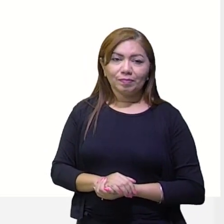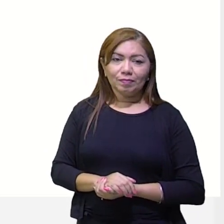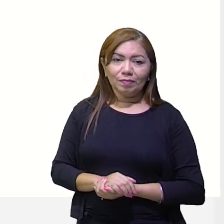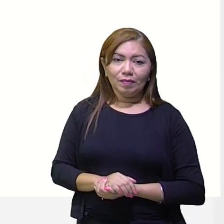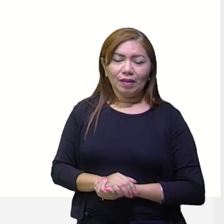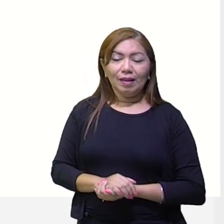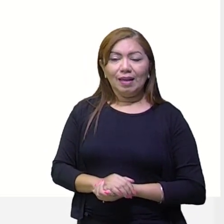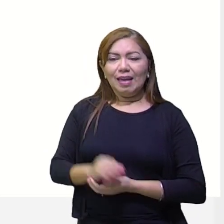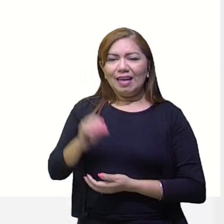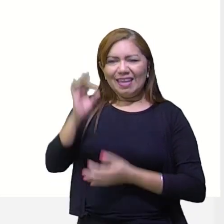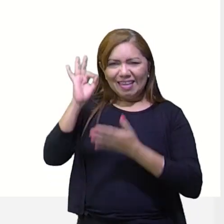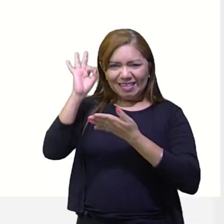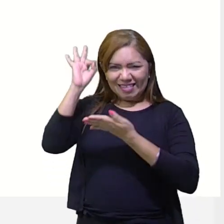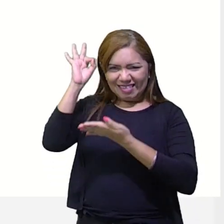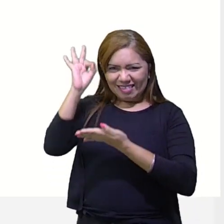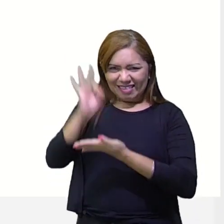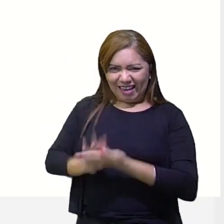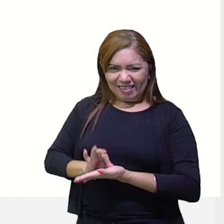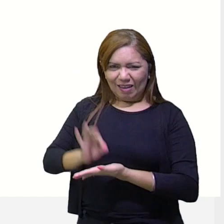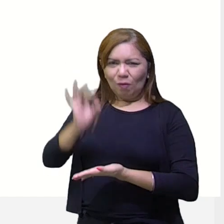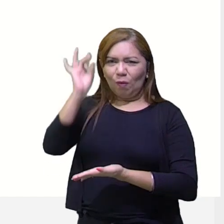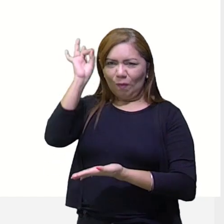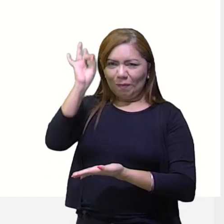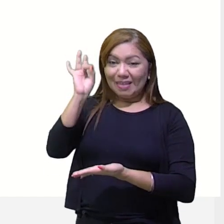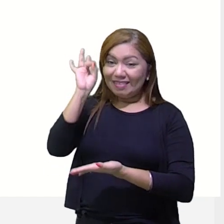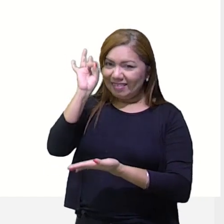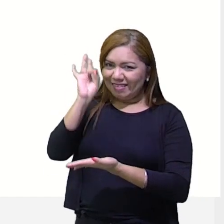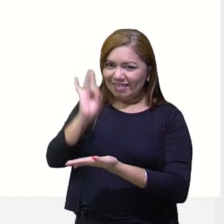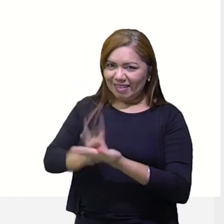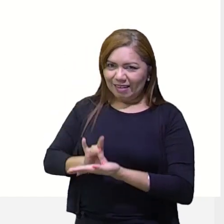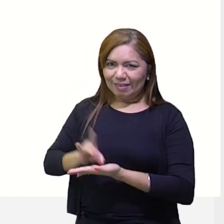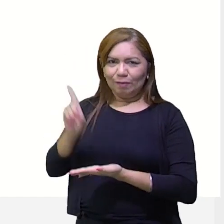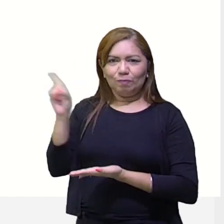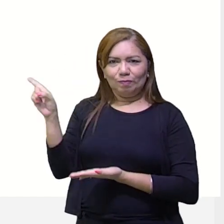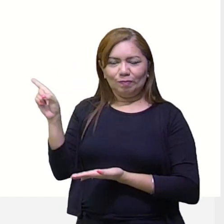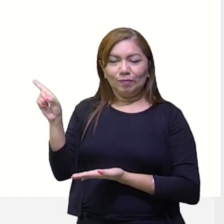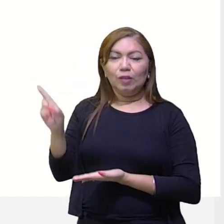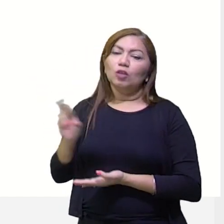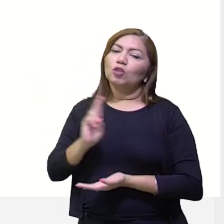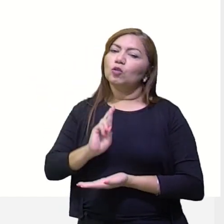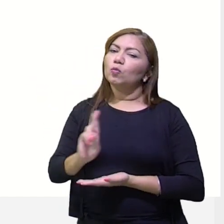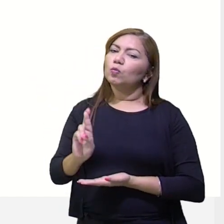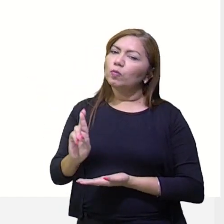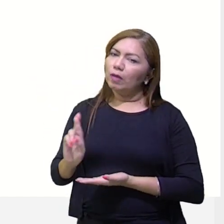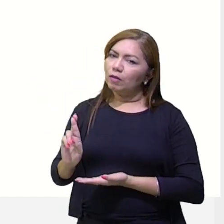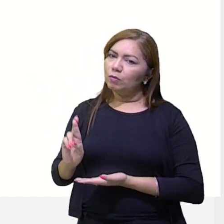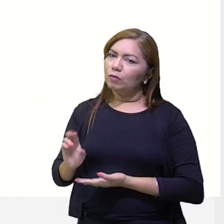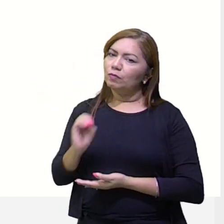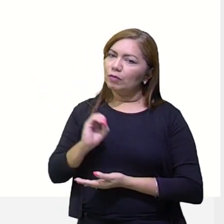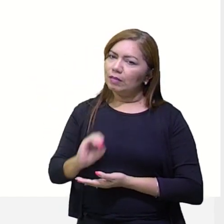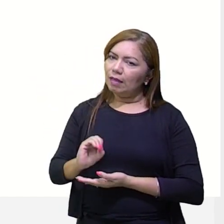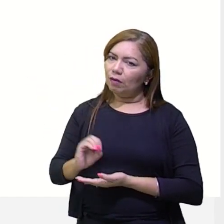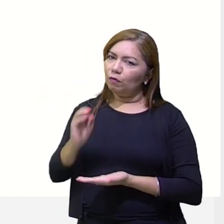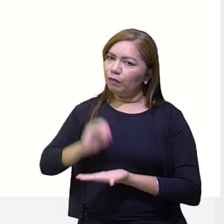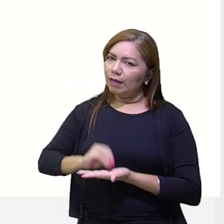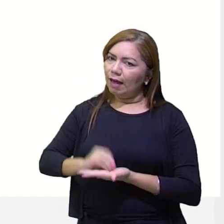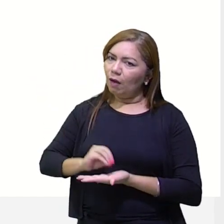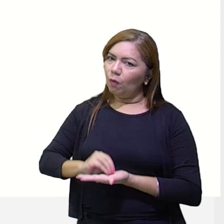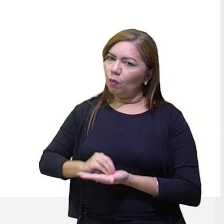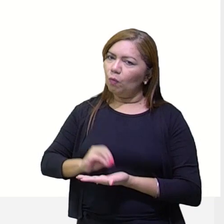Quando é que a divisão é exata, professor? A divisão é exata se o resto for zero, ok?